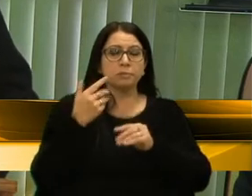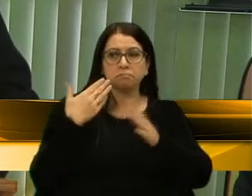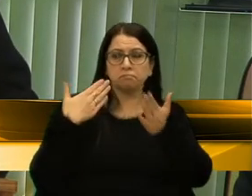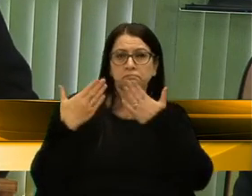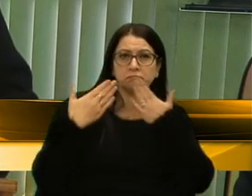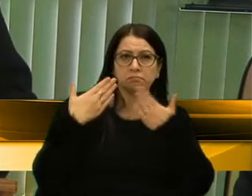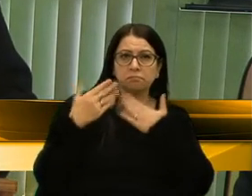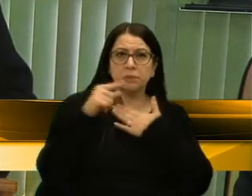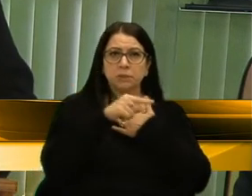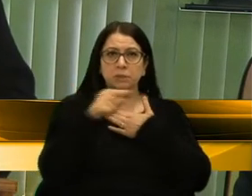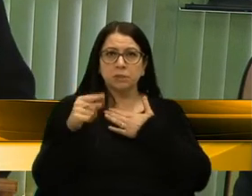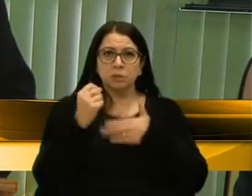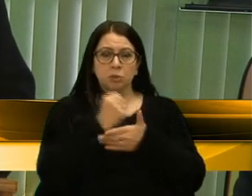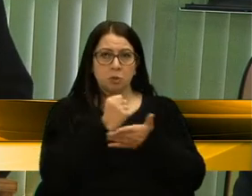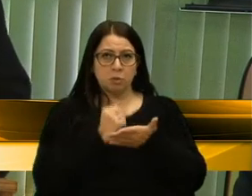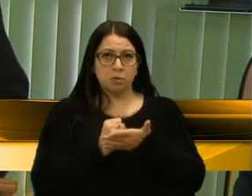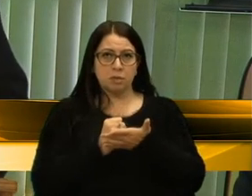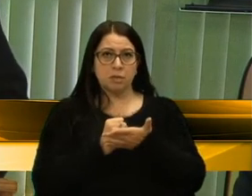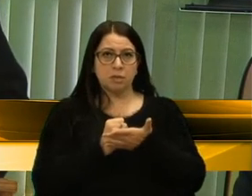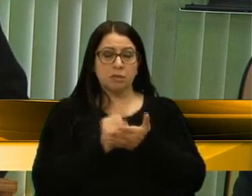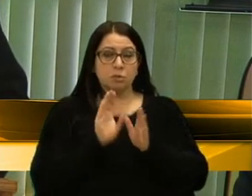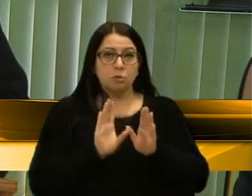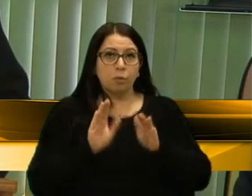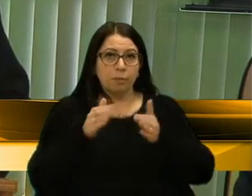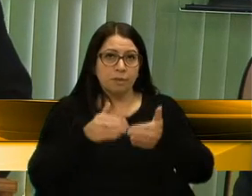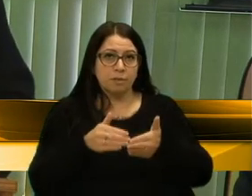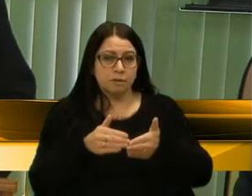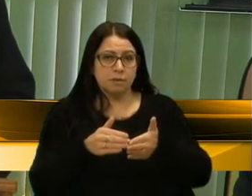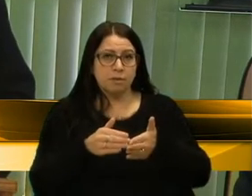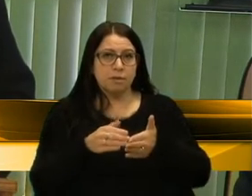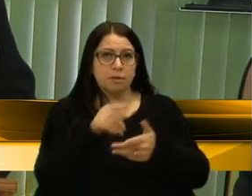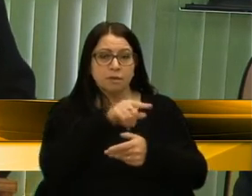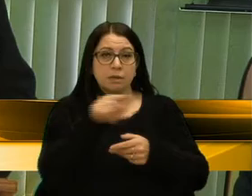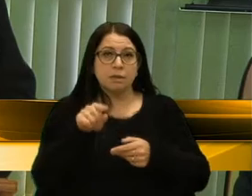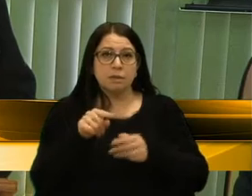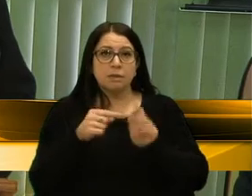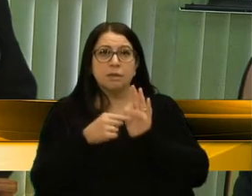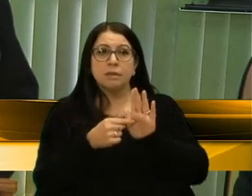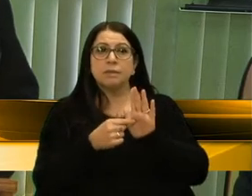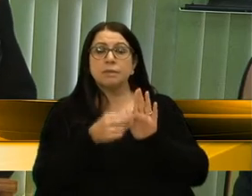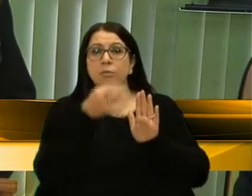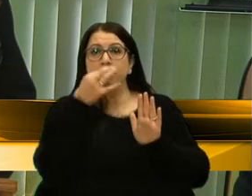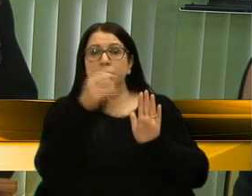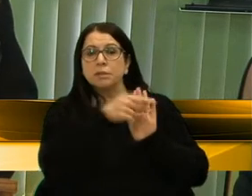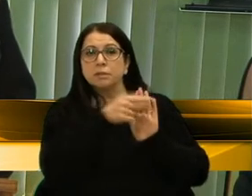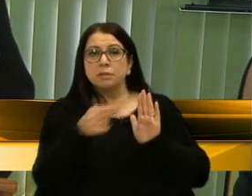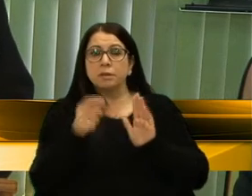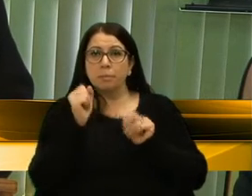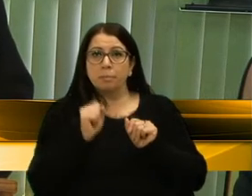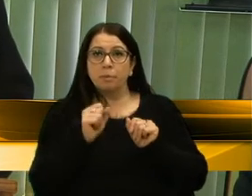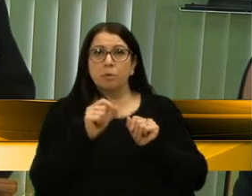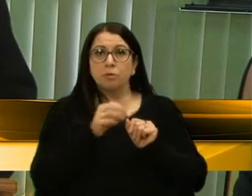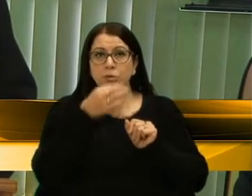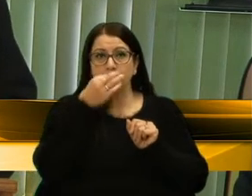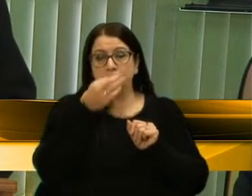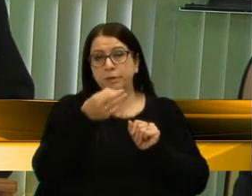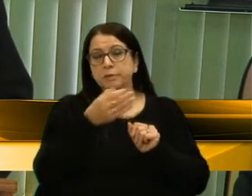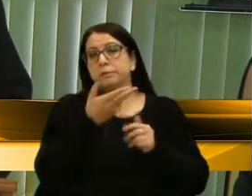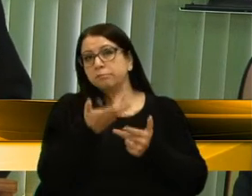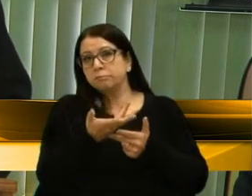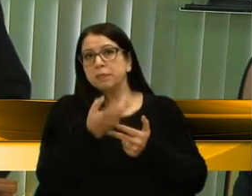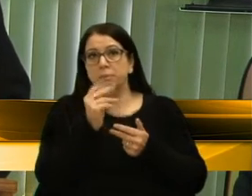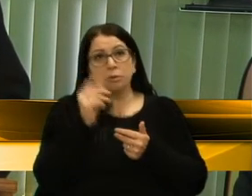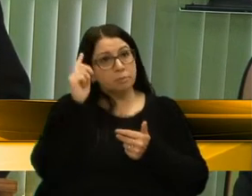dúvida nos contratos e o comitê é acionado, ele se posiciona, ele pode emitir um parecer ou pode emitir